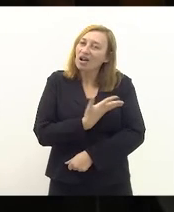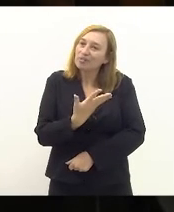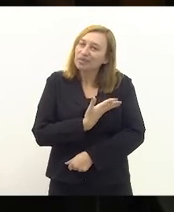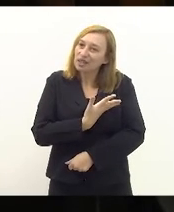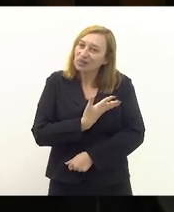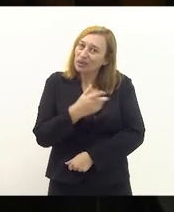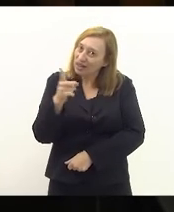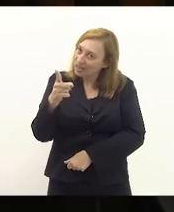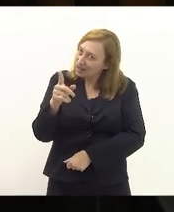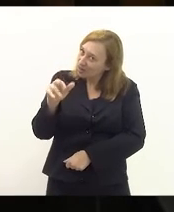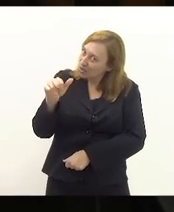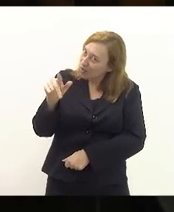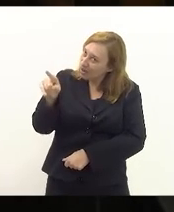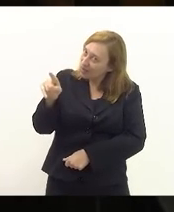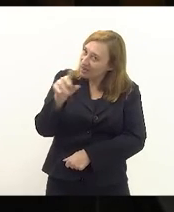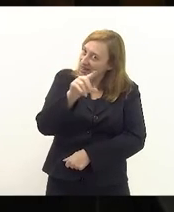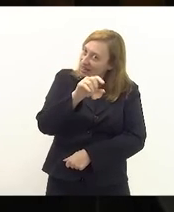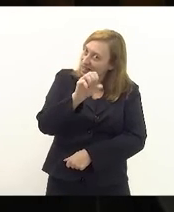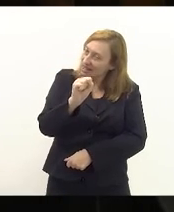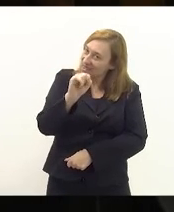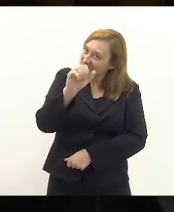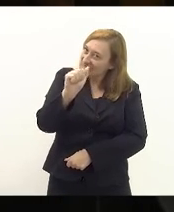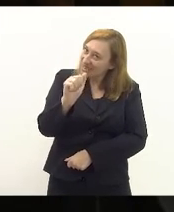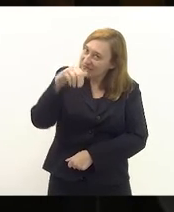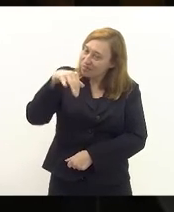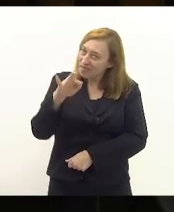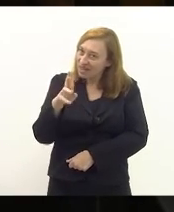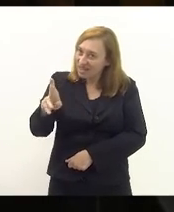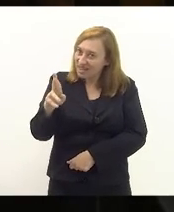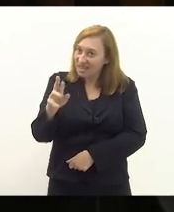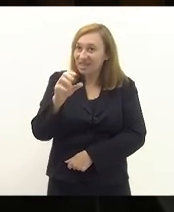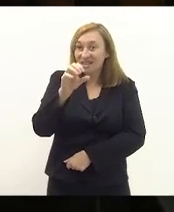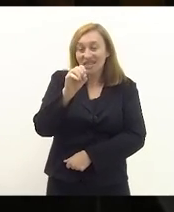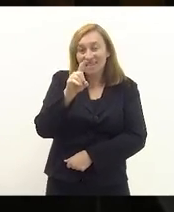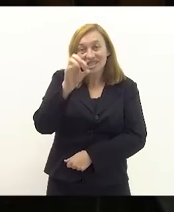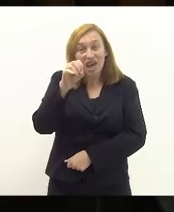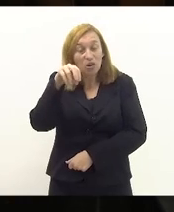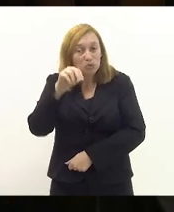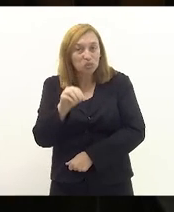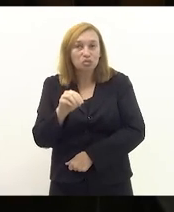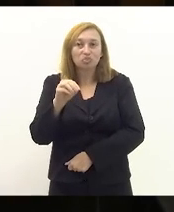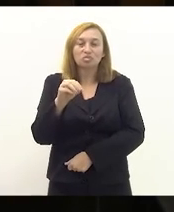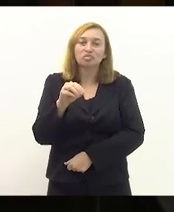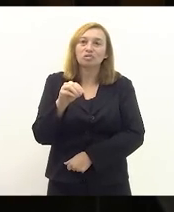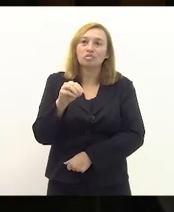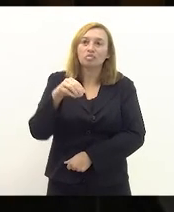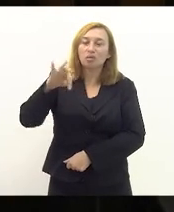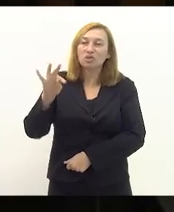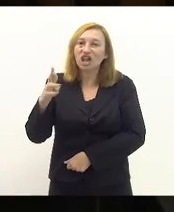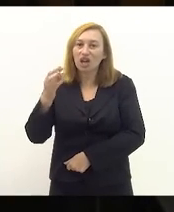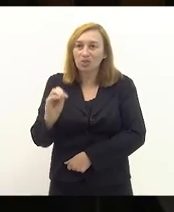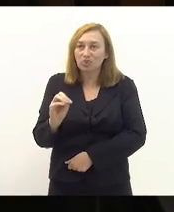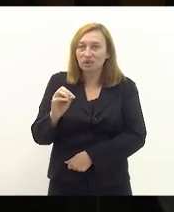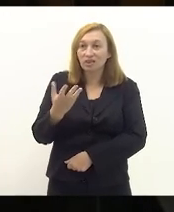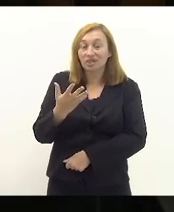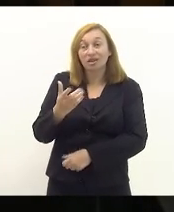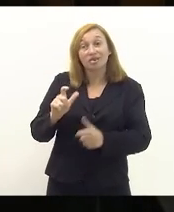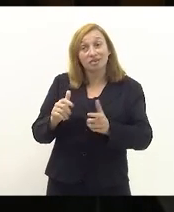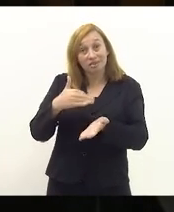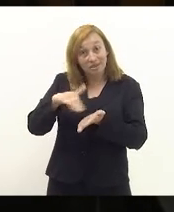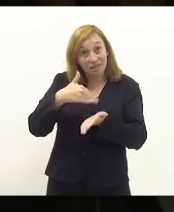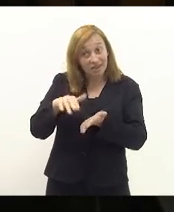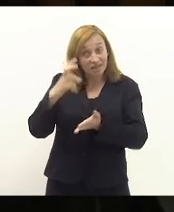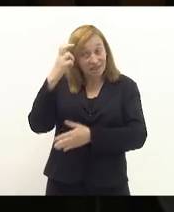amigo tá com seu irmão ele aos Samir o Chelsea Monteiro e esse grande